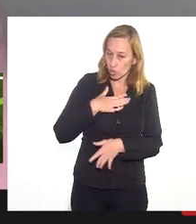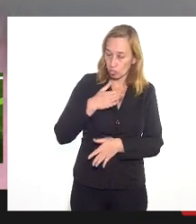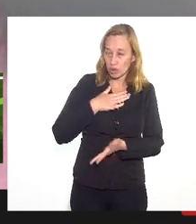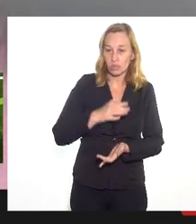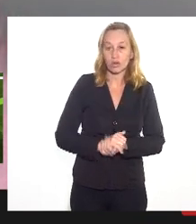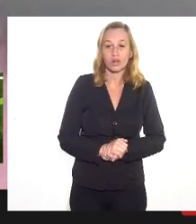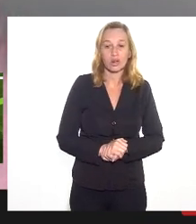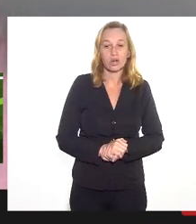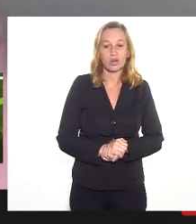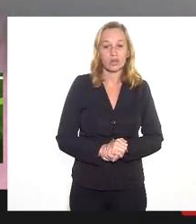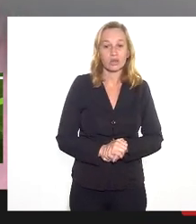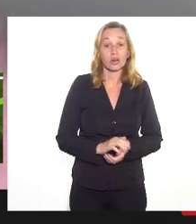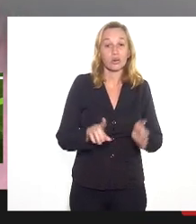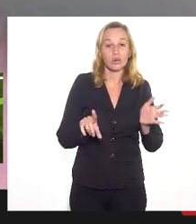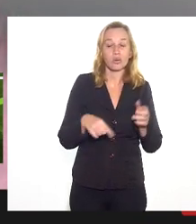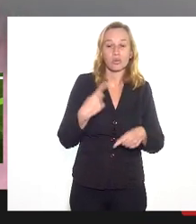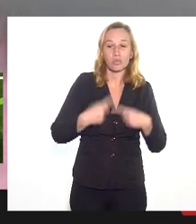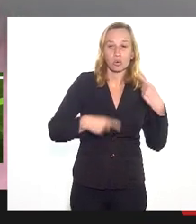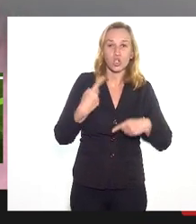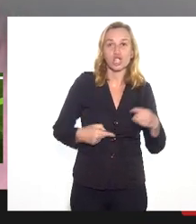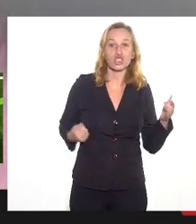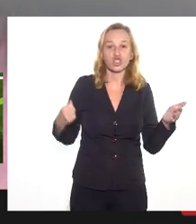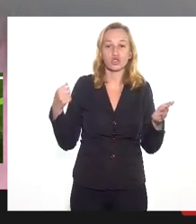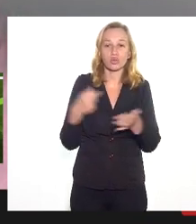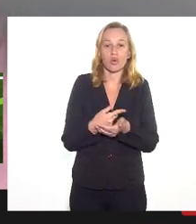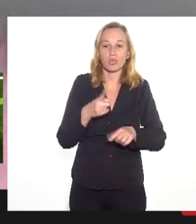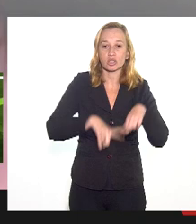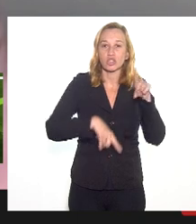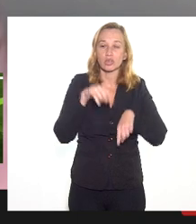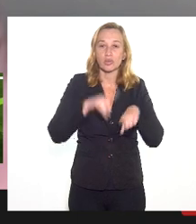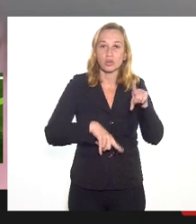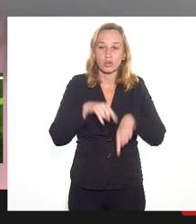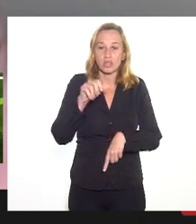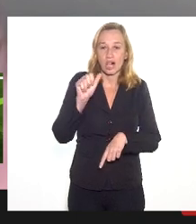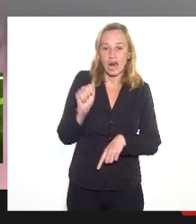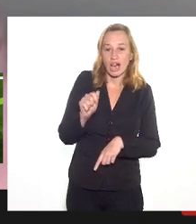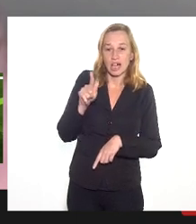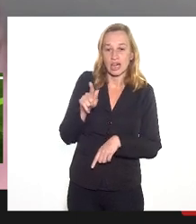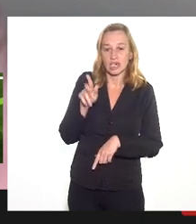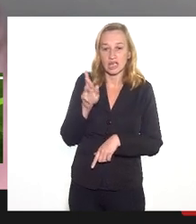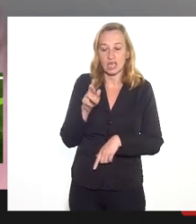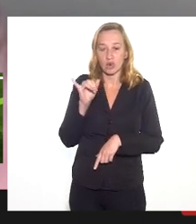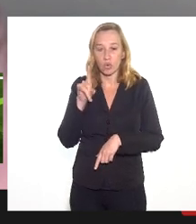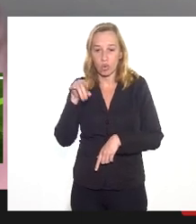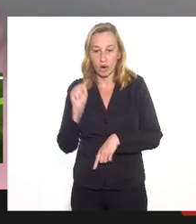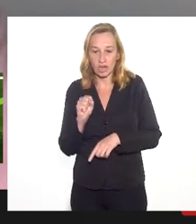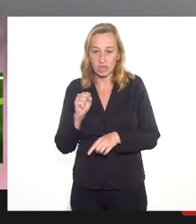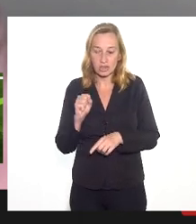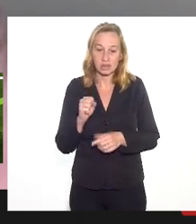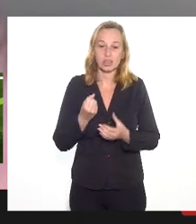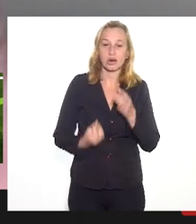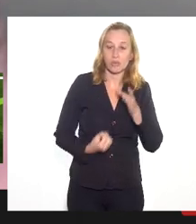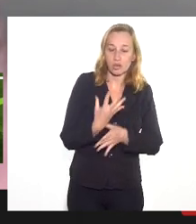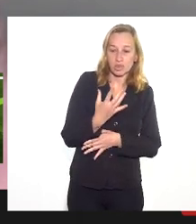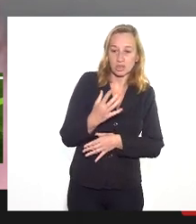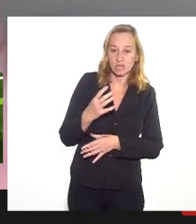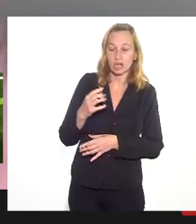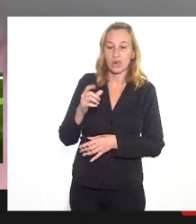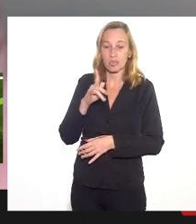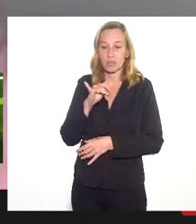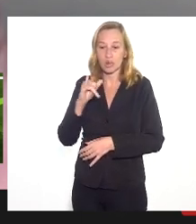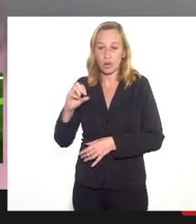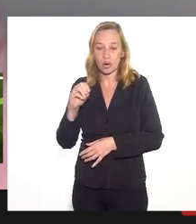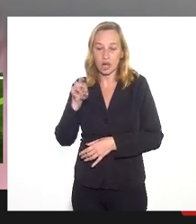institui uma política de compras de produtos agrícolas oriundos da produção agroecológica, da produção de